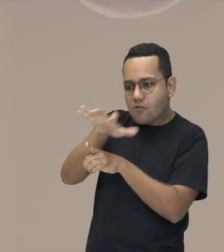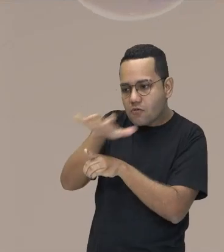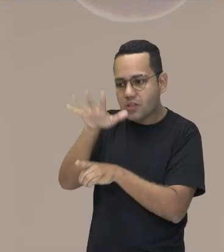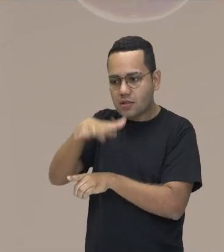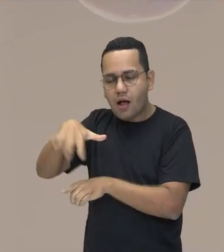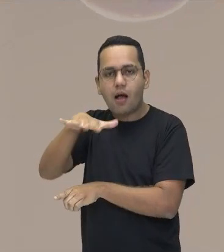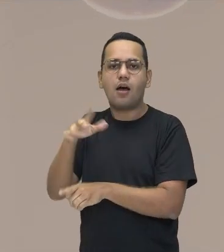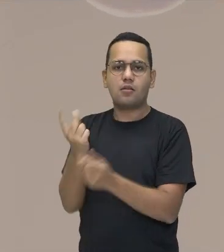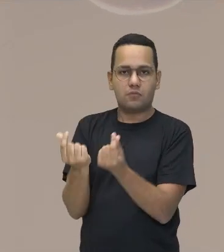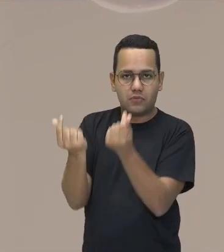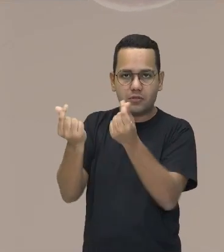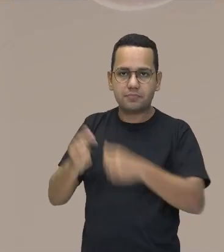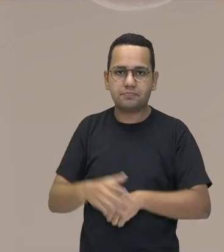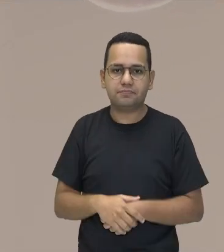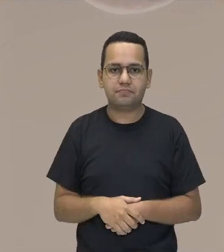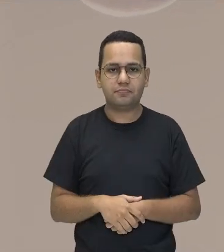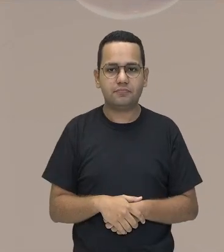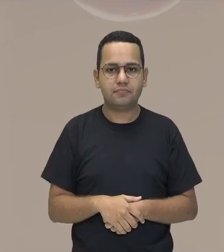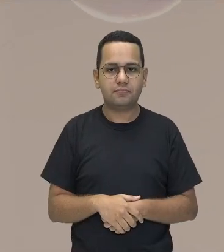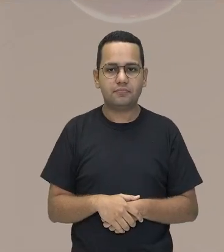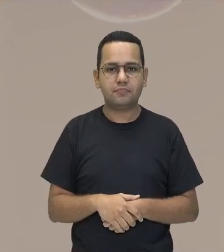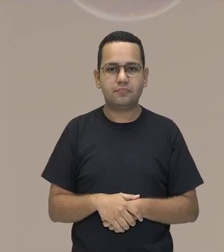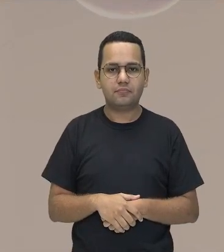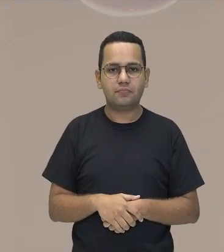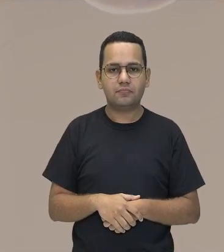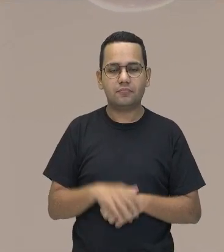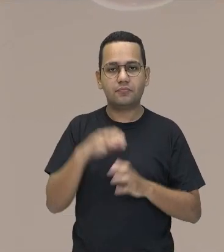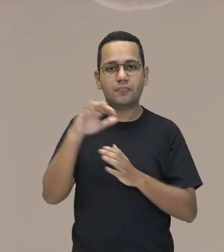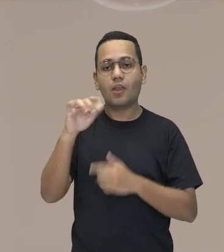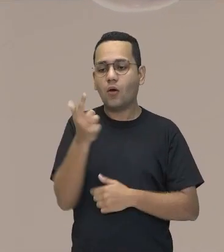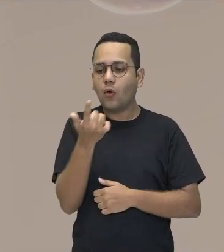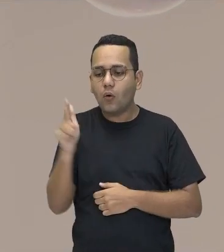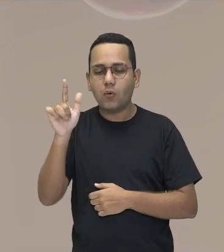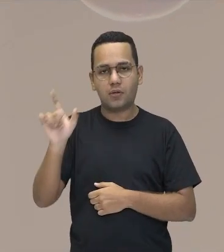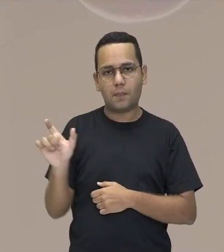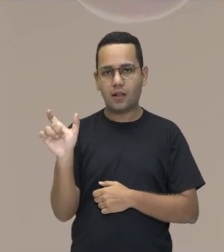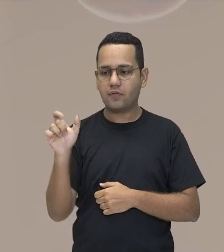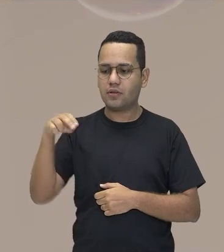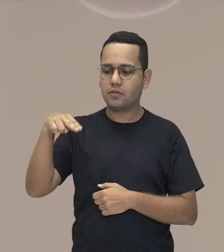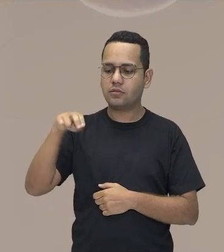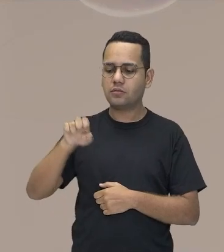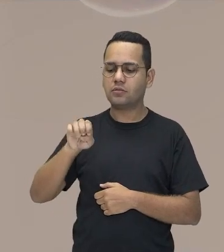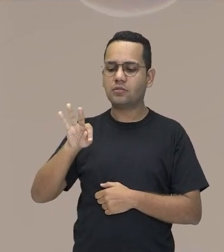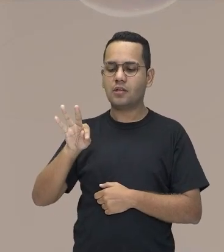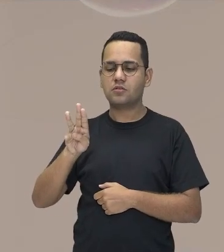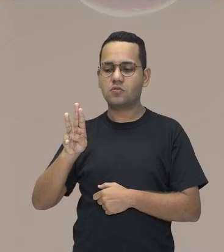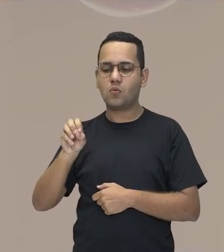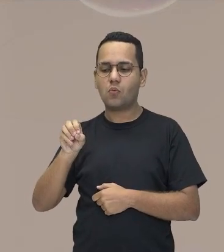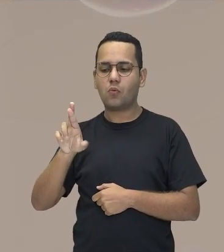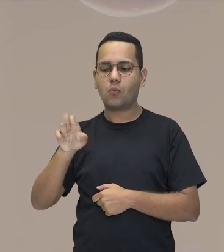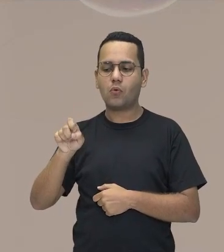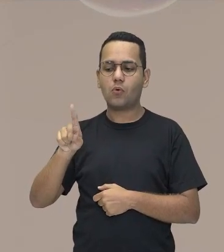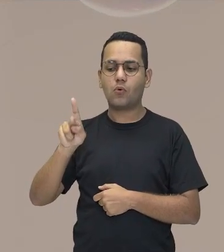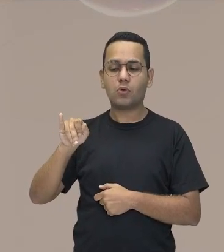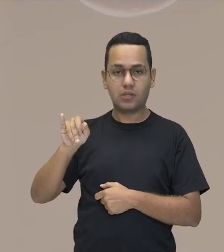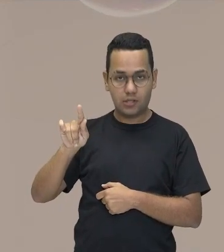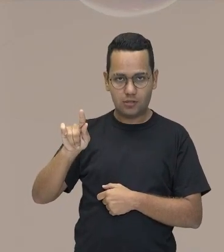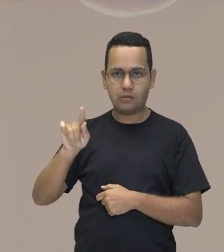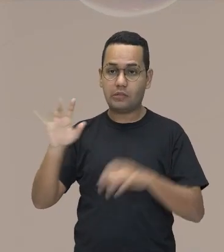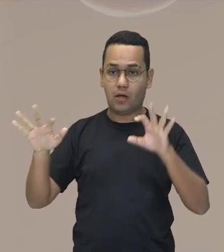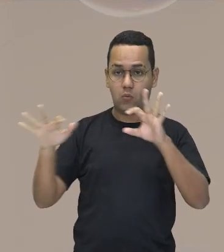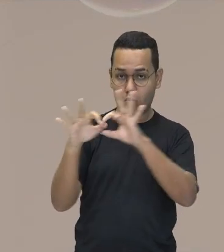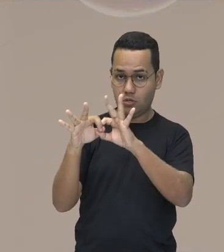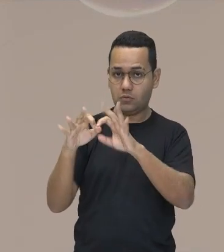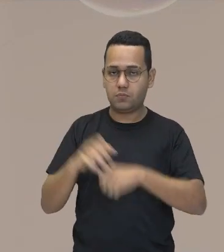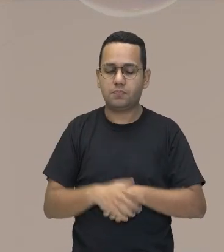E, professor, tem aqui outra palavrinha, né, que são networking. Faz né? parte, né, desse processo também. Networking. Que é um